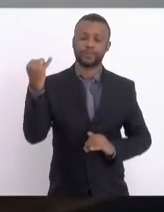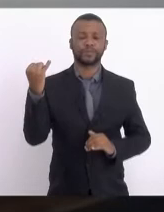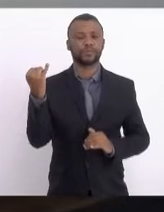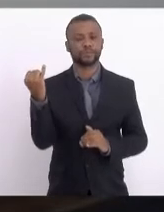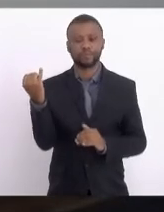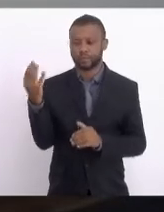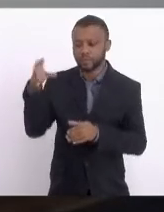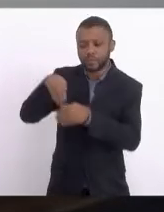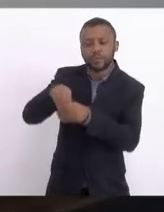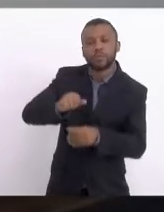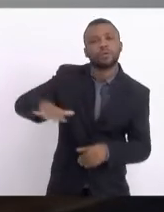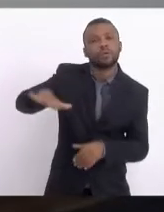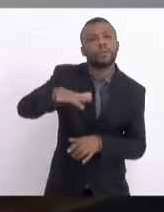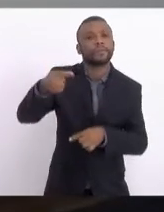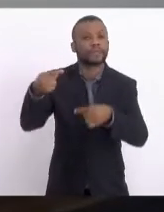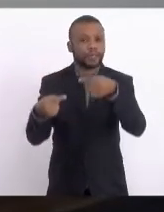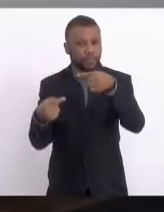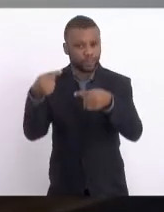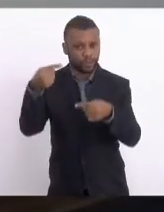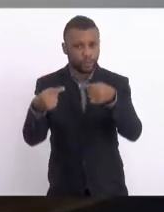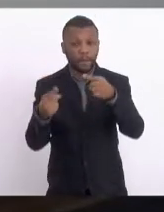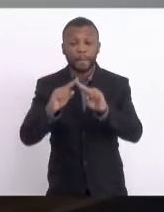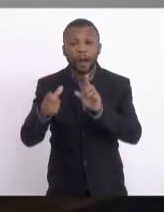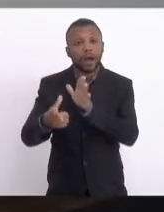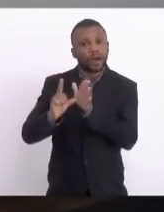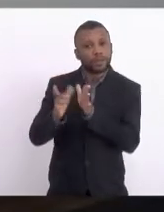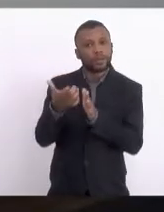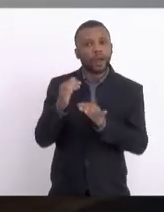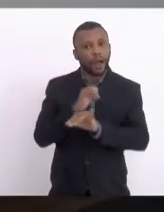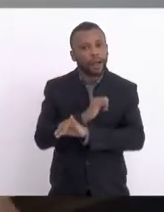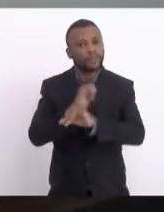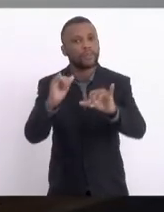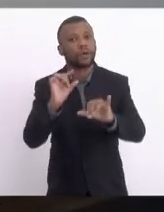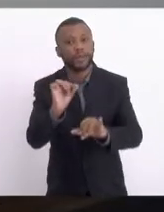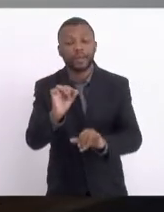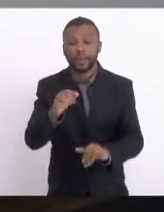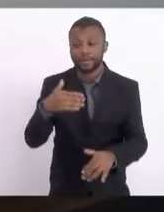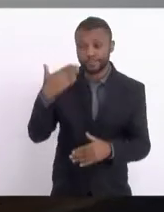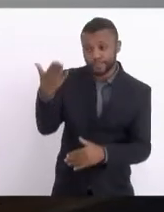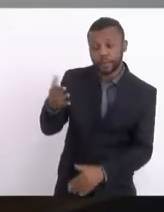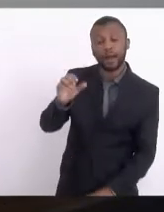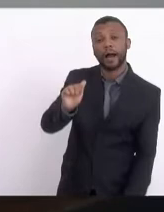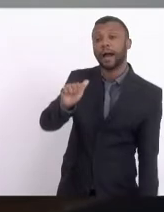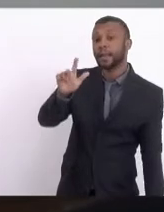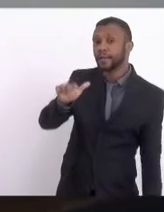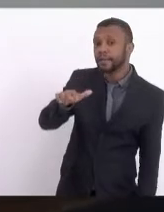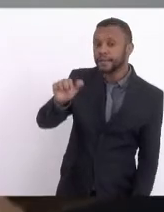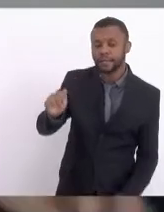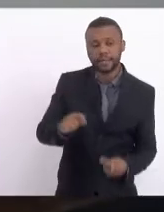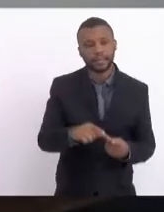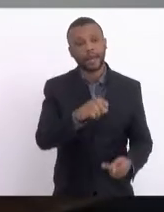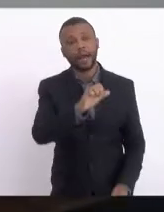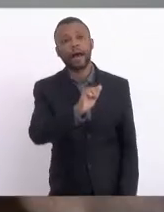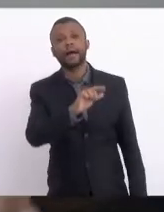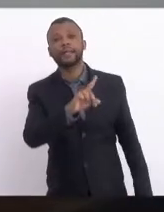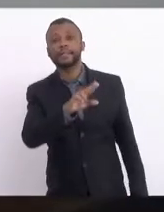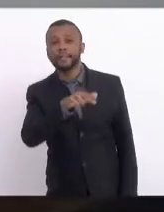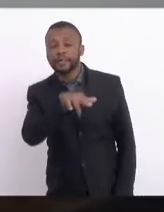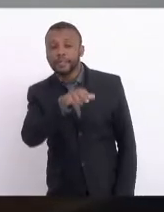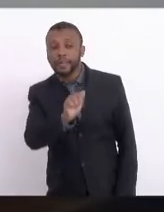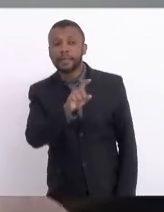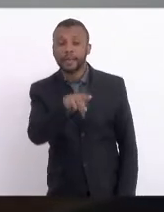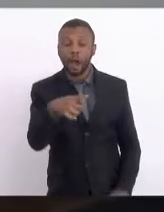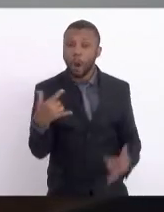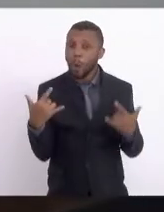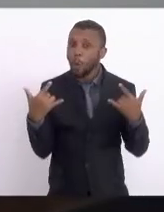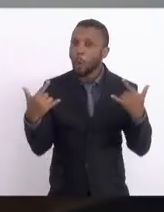nesta discussão. Mas antes eu quero também dizer à Alana e dizer a Adriana Baltazar, que eu acho o Rock